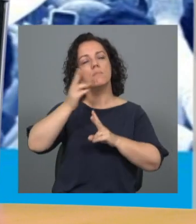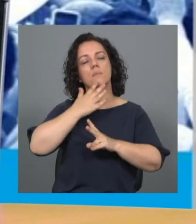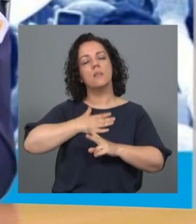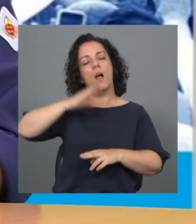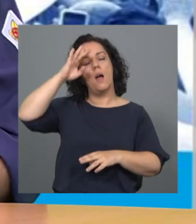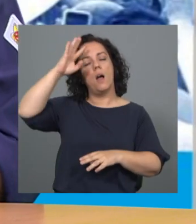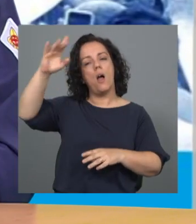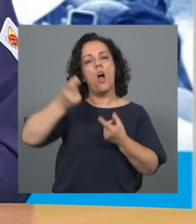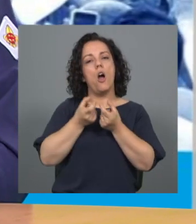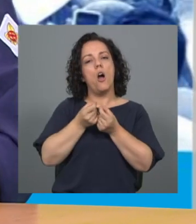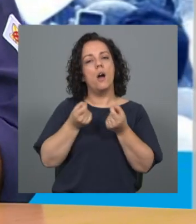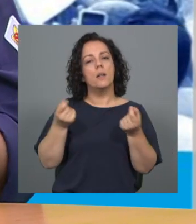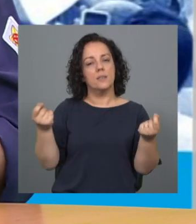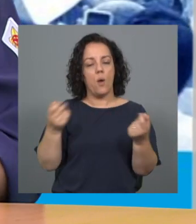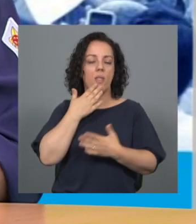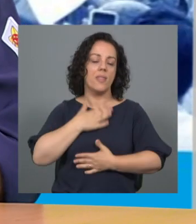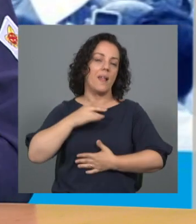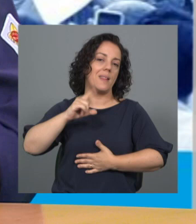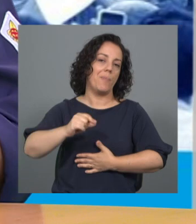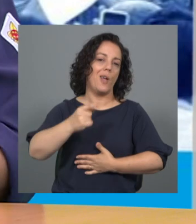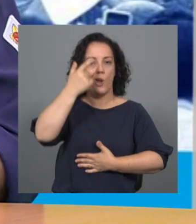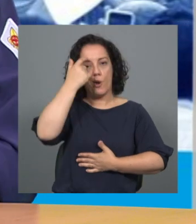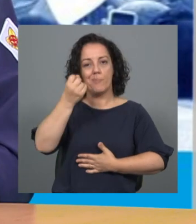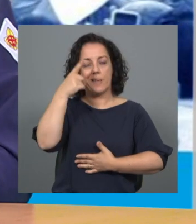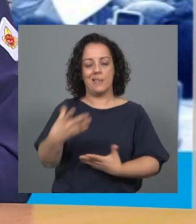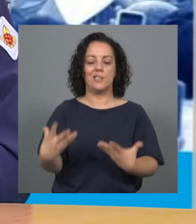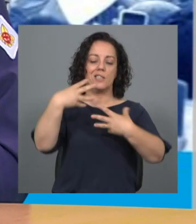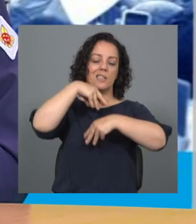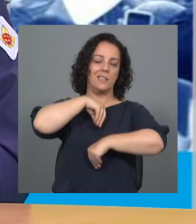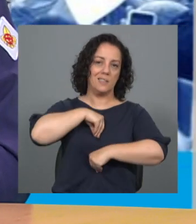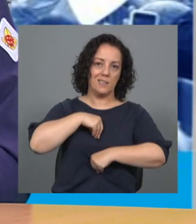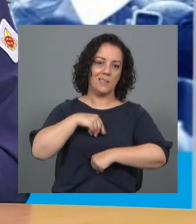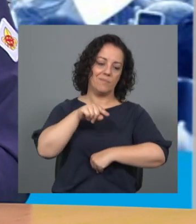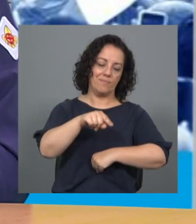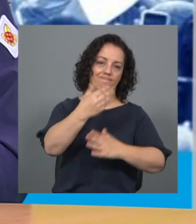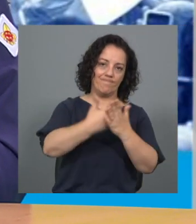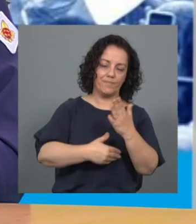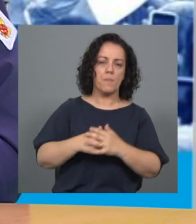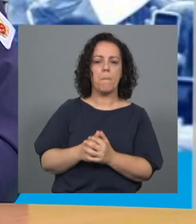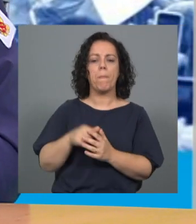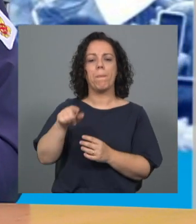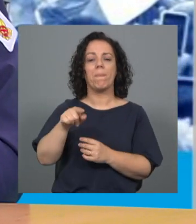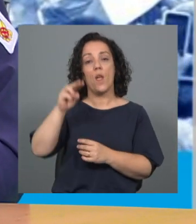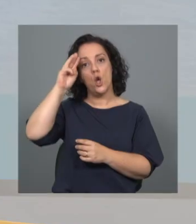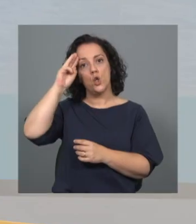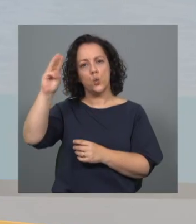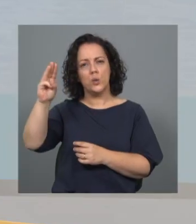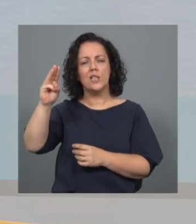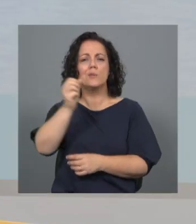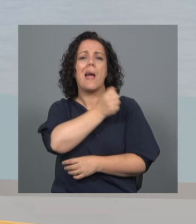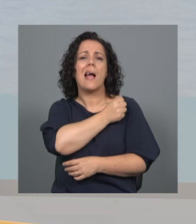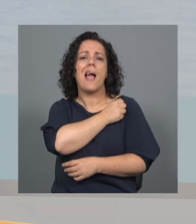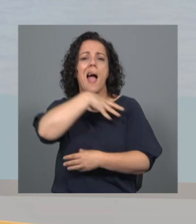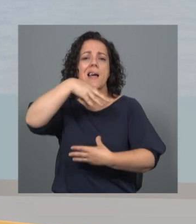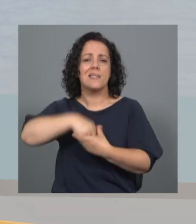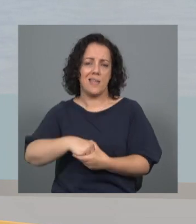orações ajudam-nos também nesta compreensão, nesta interiorização do que é a Laudato Si. O escotismo em casa foi um escotismo ecológico